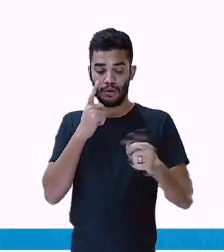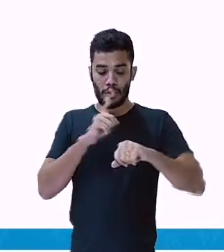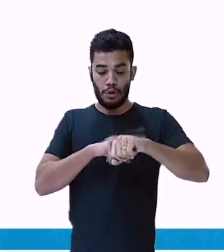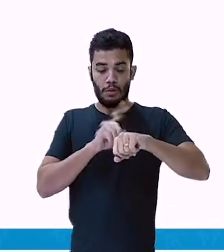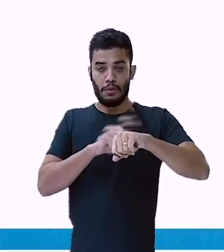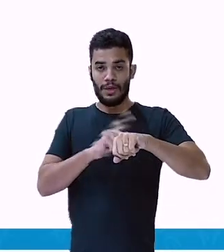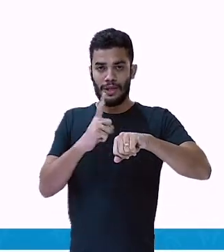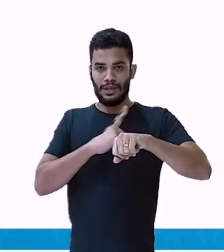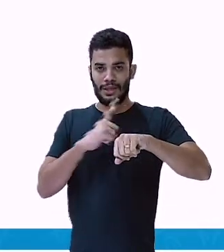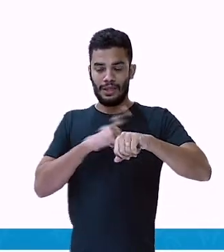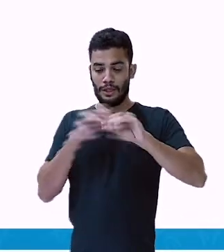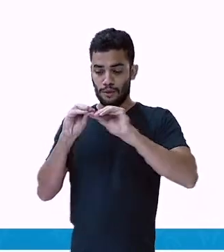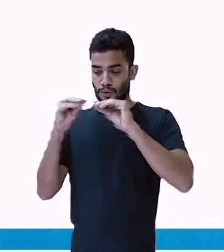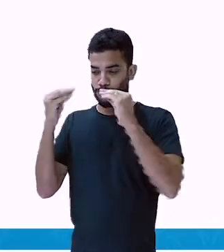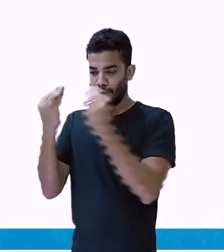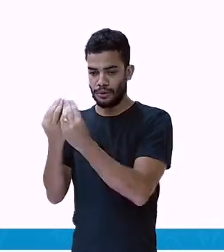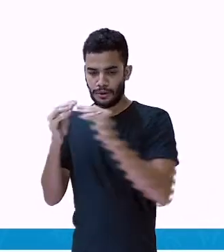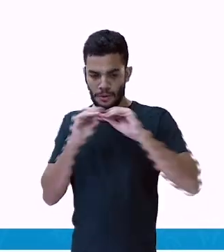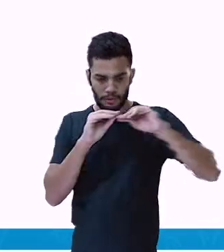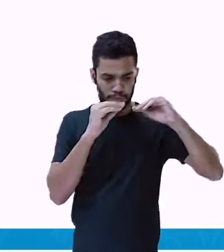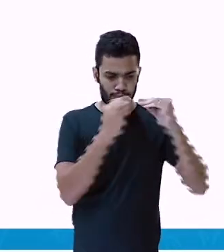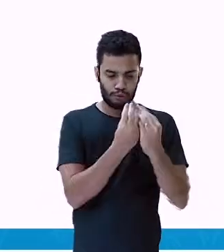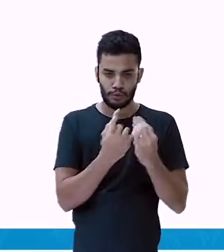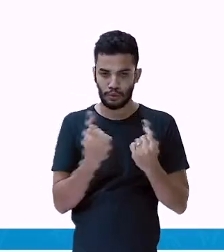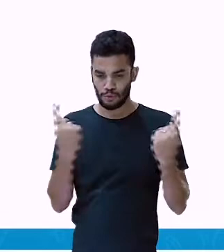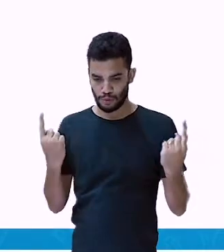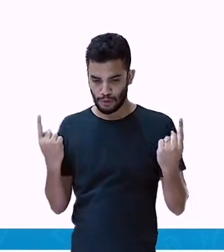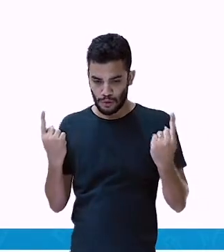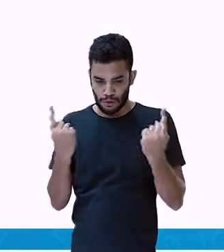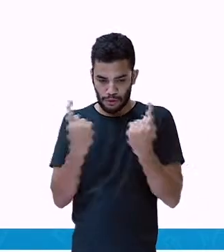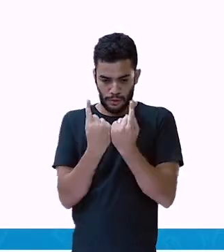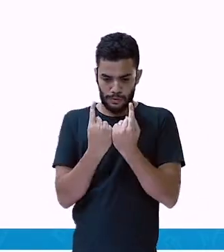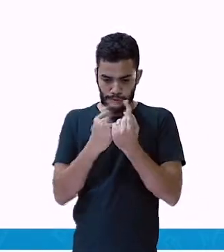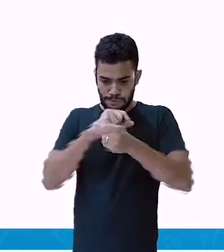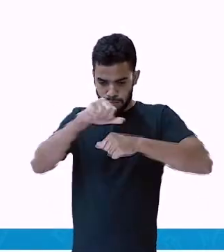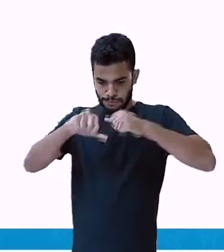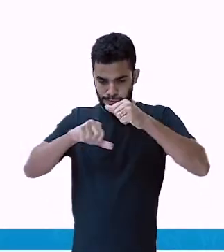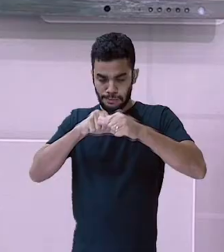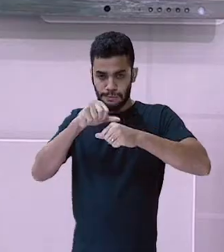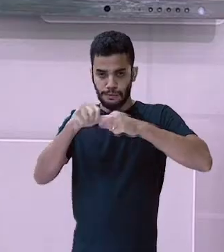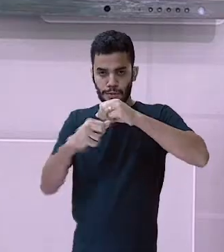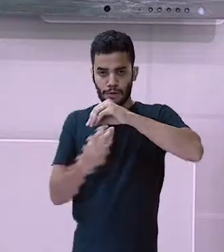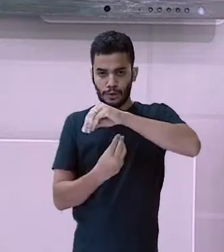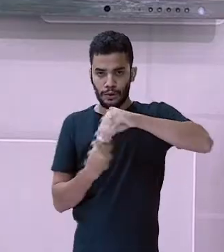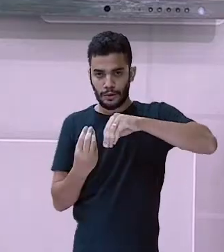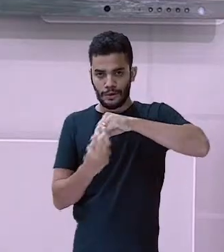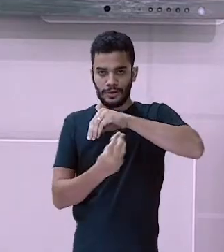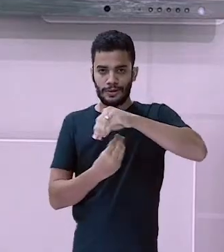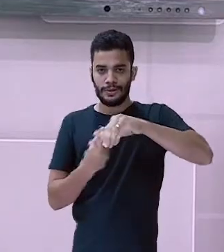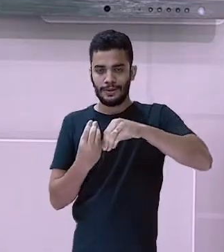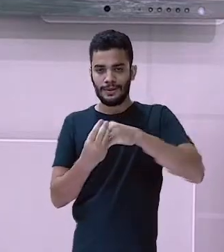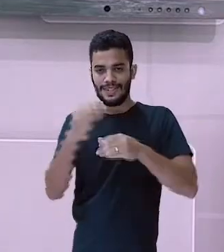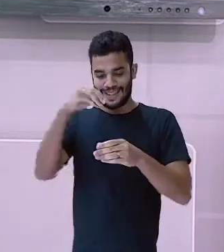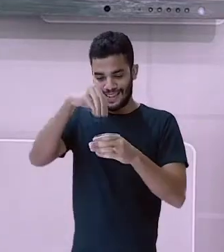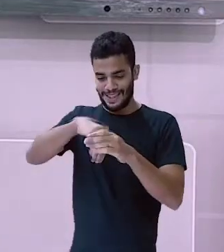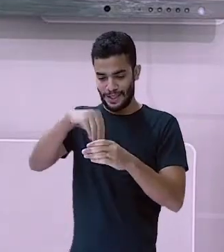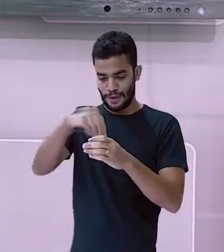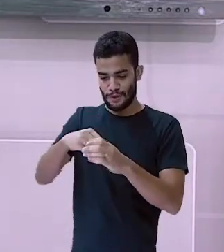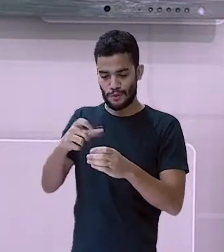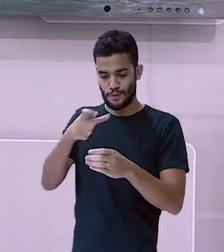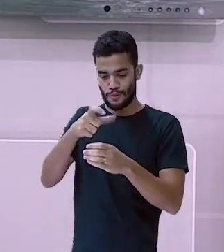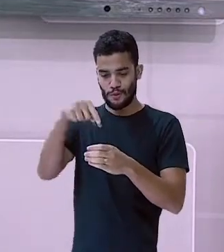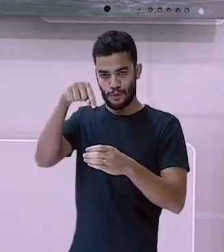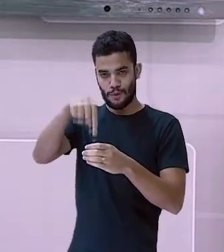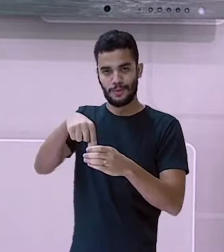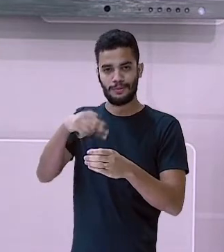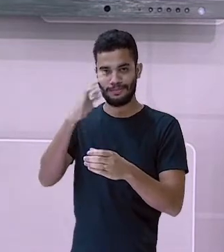ou mais substâncias em um mesmo recipiente. Então, misturar é